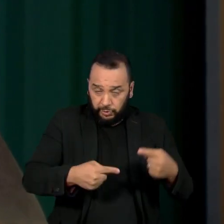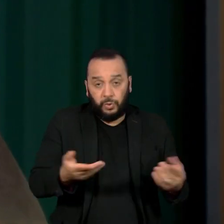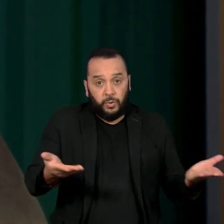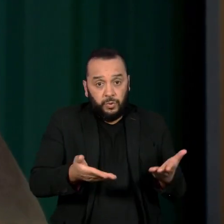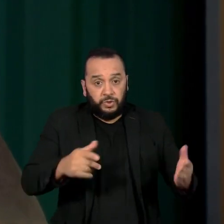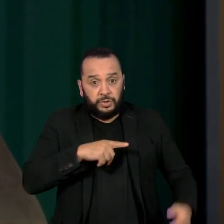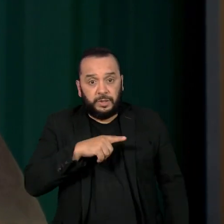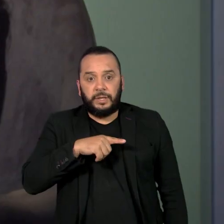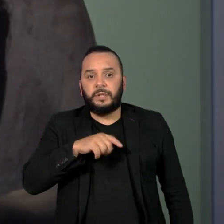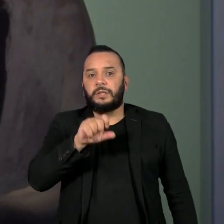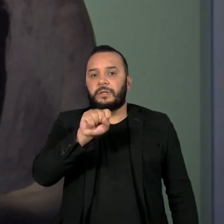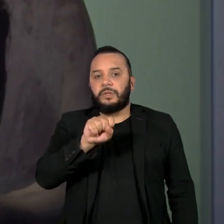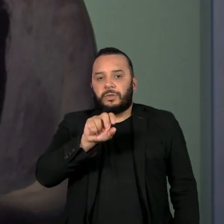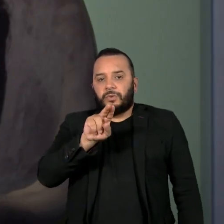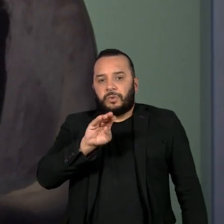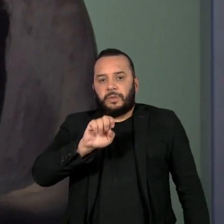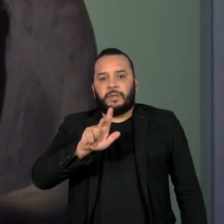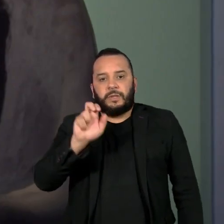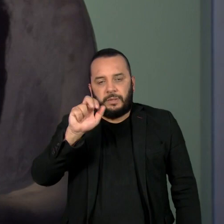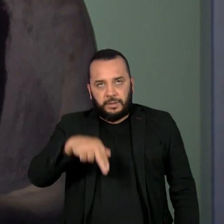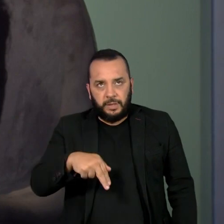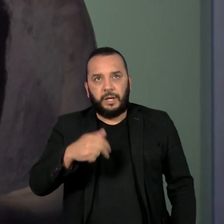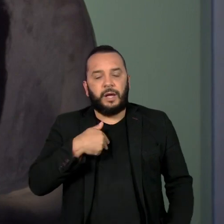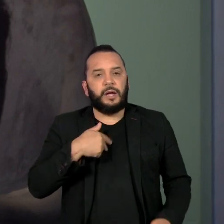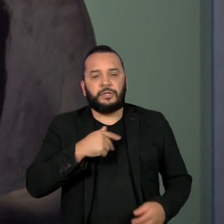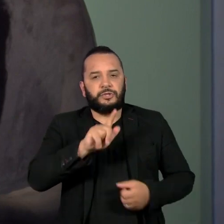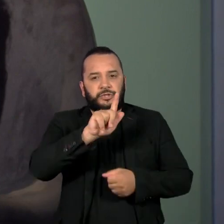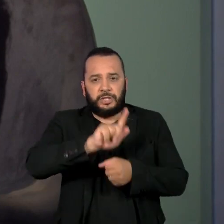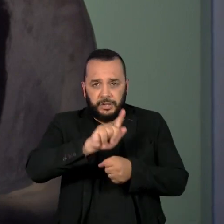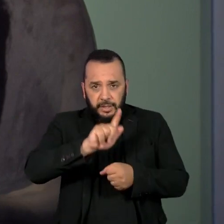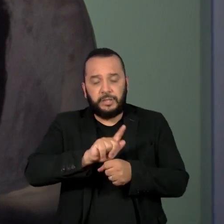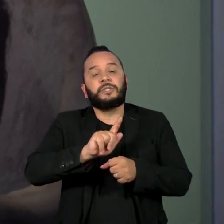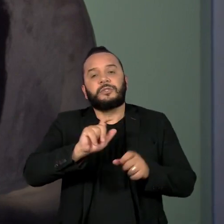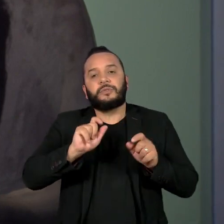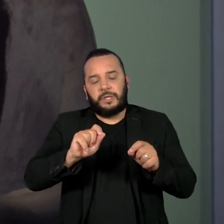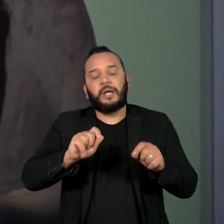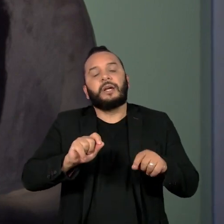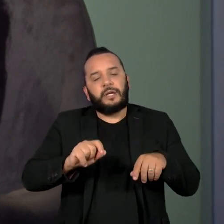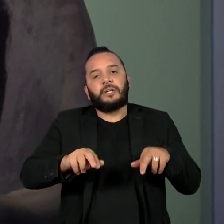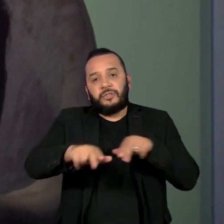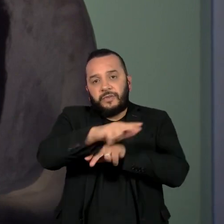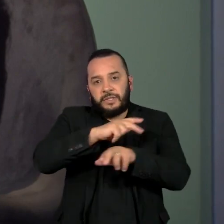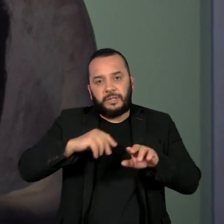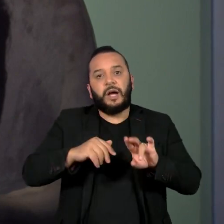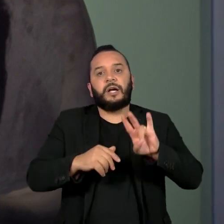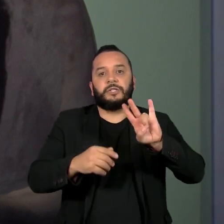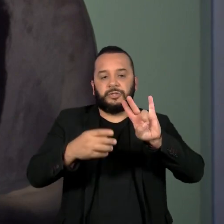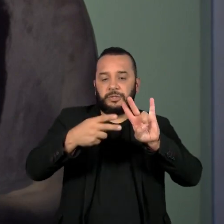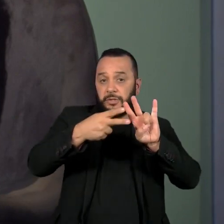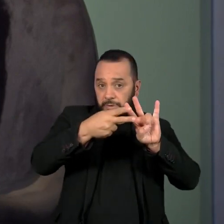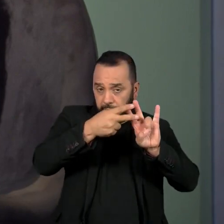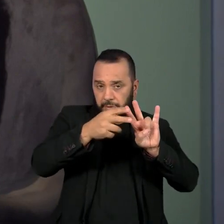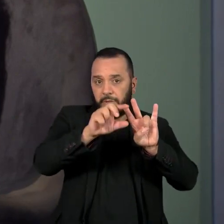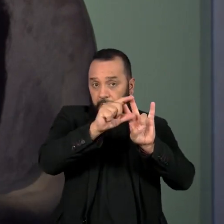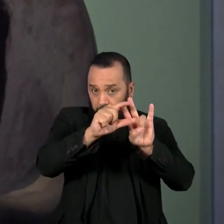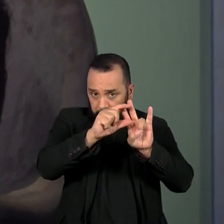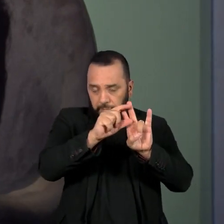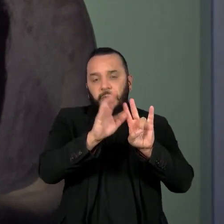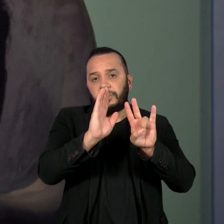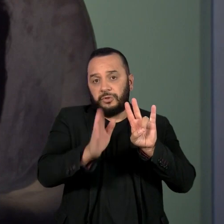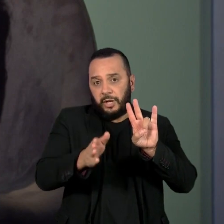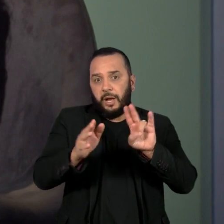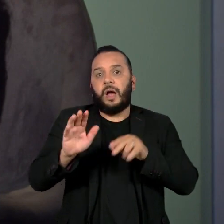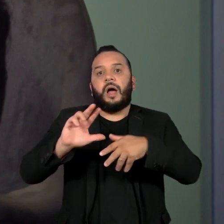Suelen Marculino, que é gerente de diversidade e inclusão do LinkedIn da América Latina, Oriente